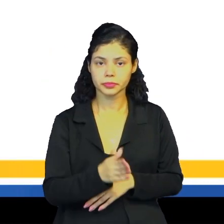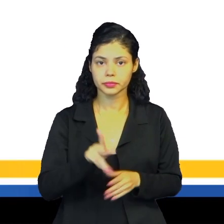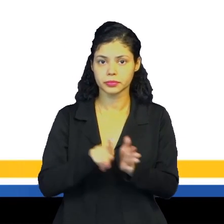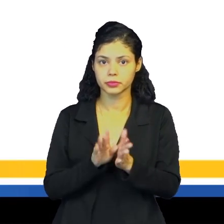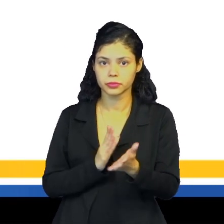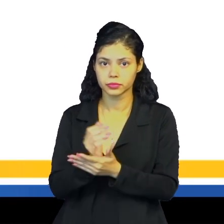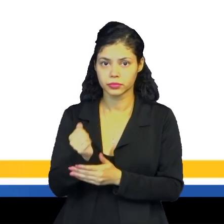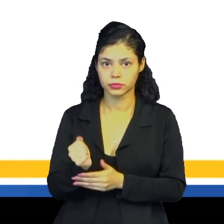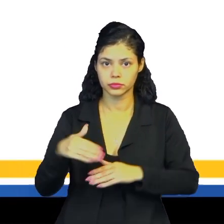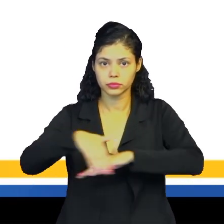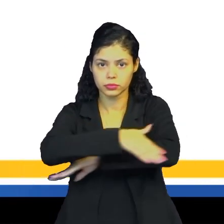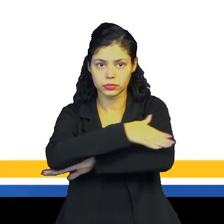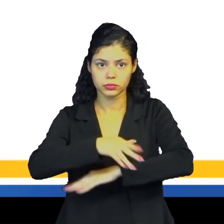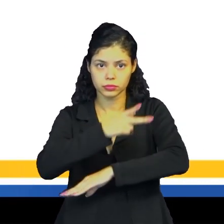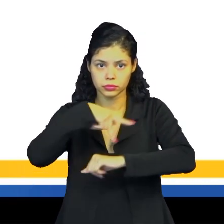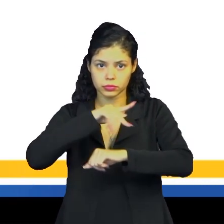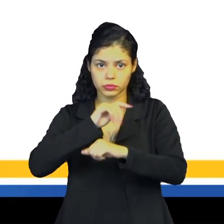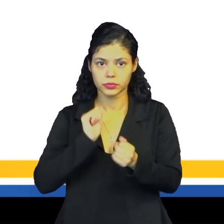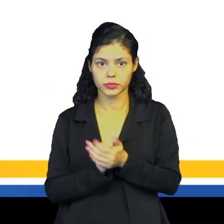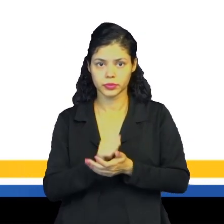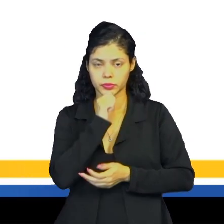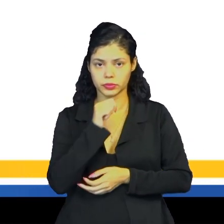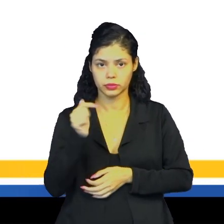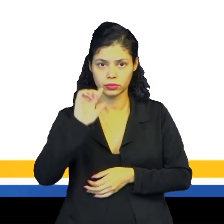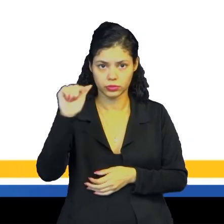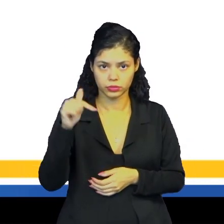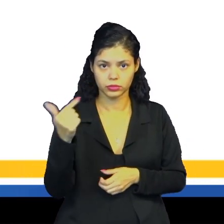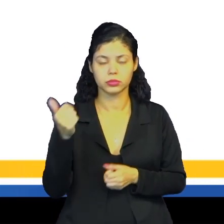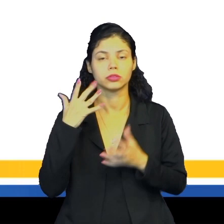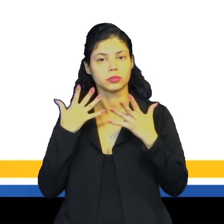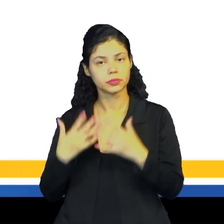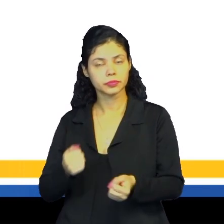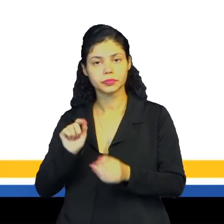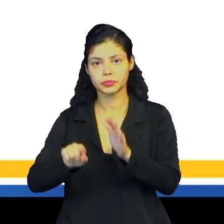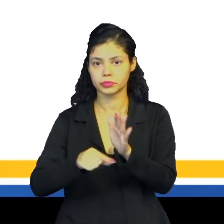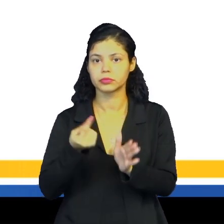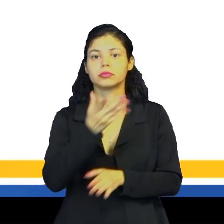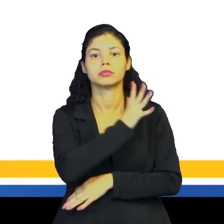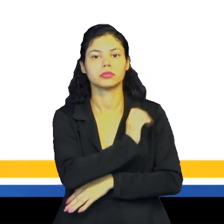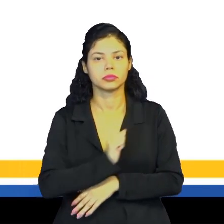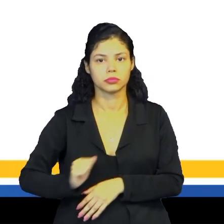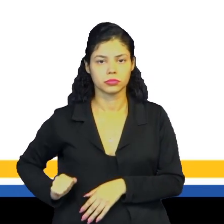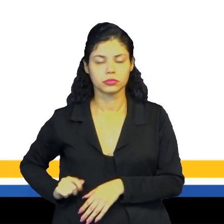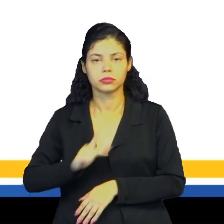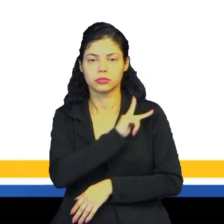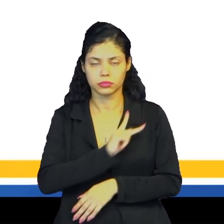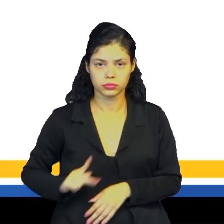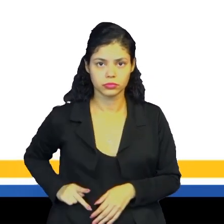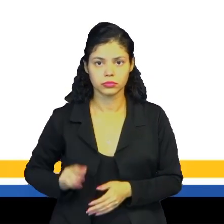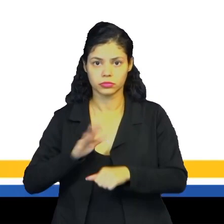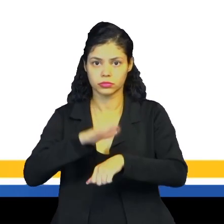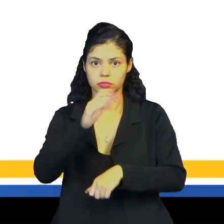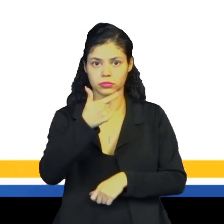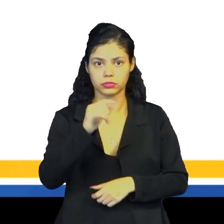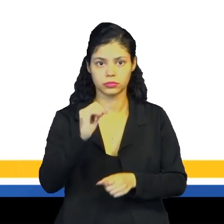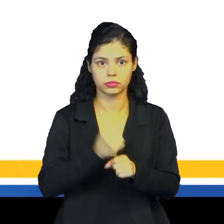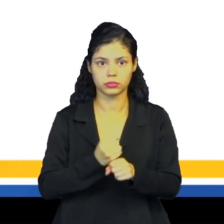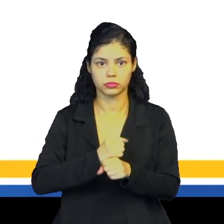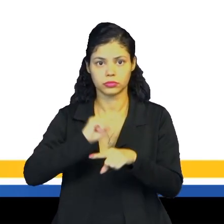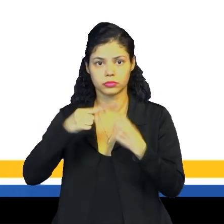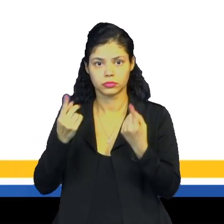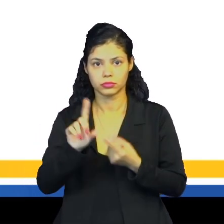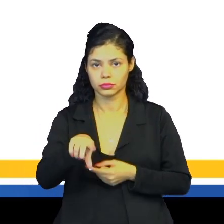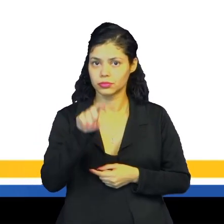do país. No ano seguinte, José Sarney assume como presidente, o primeiro presidente civil, né, em mais de 20 anos. Sua escolha,